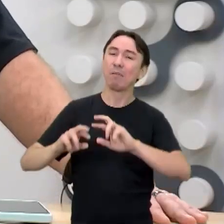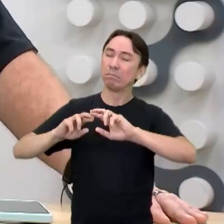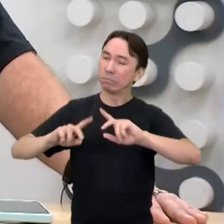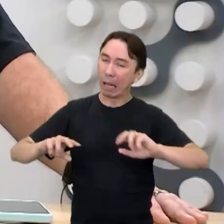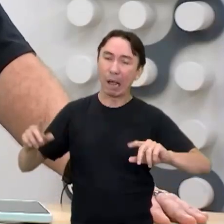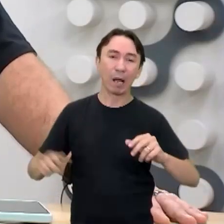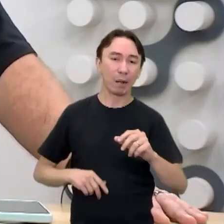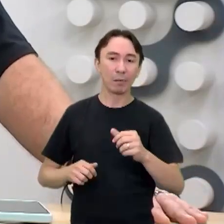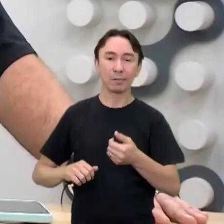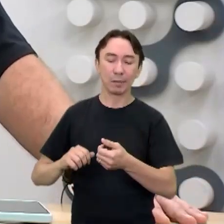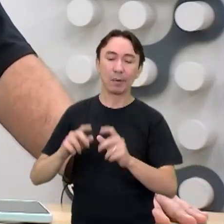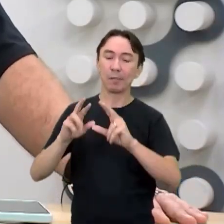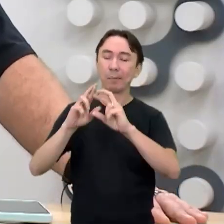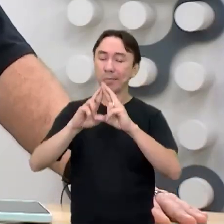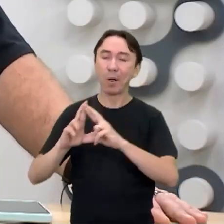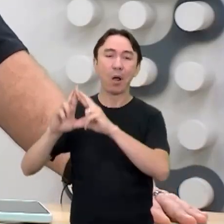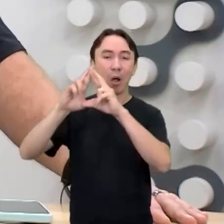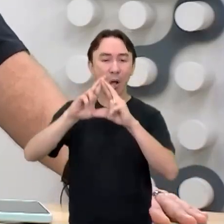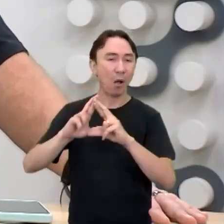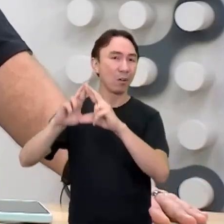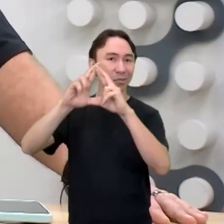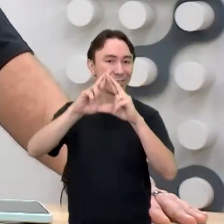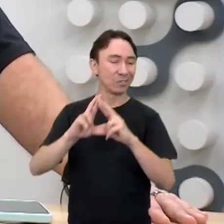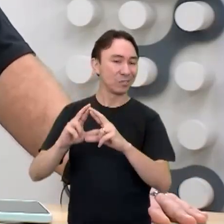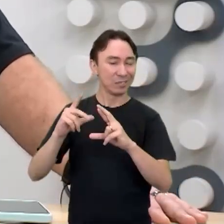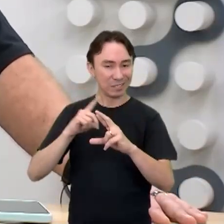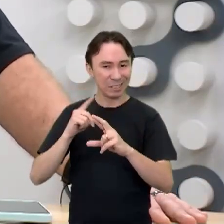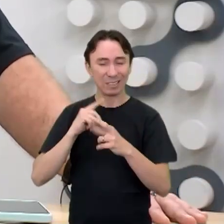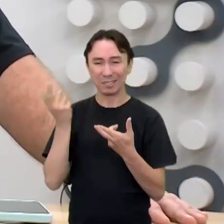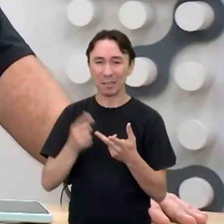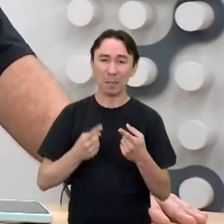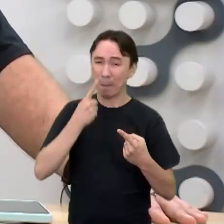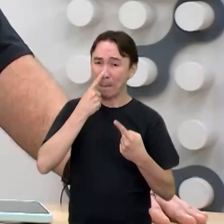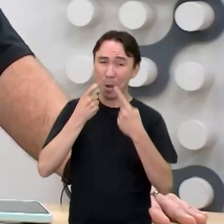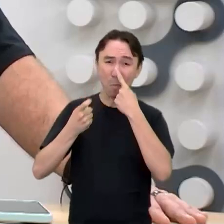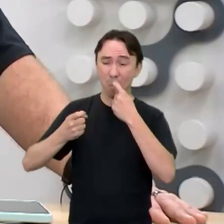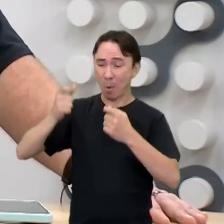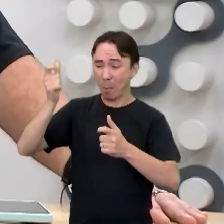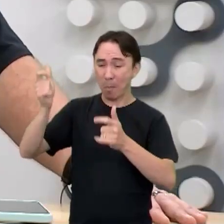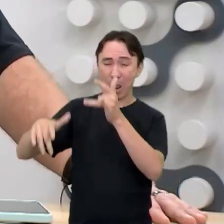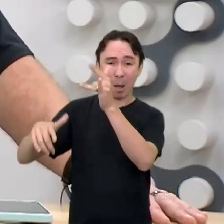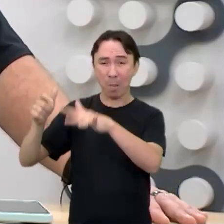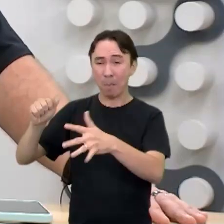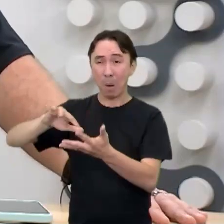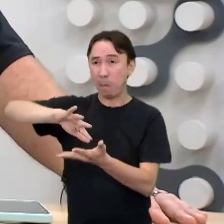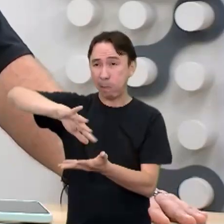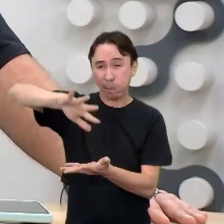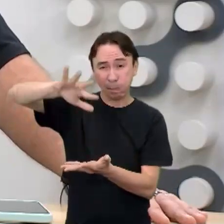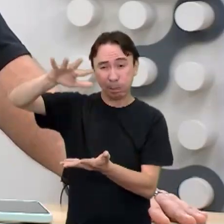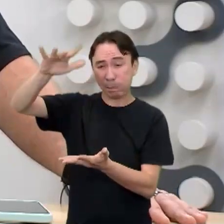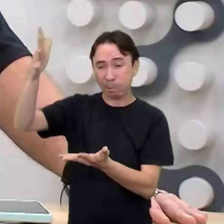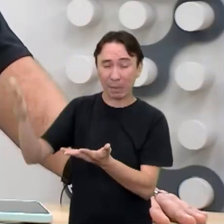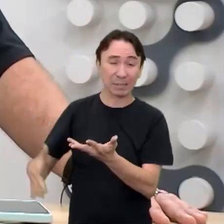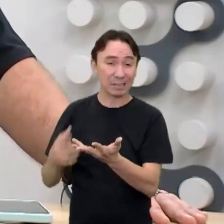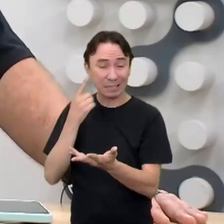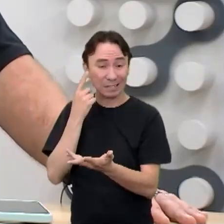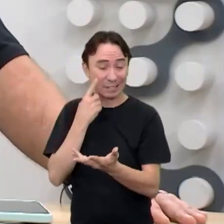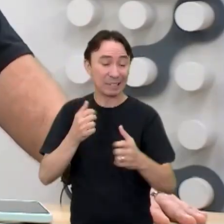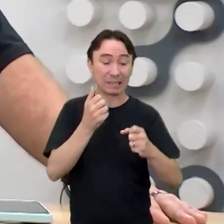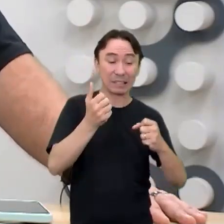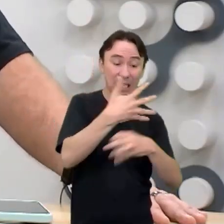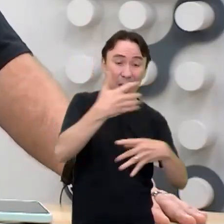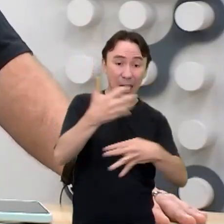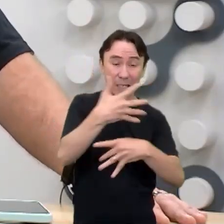como resíduos sólidos, que cada vez mais aumentam aí nas grandes cidades, os grandes centros são afetados nisso,